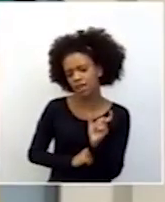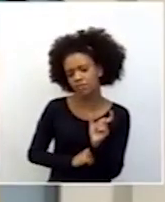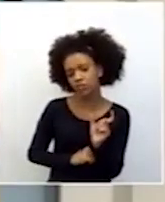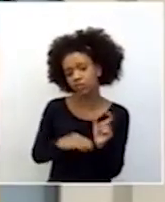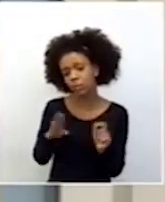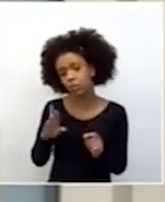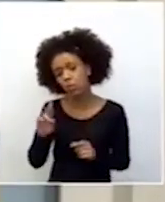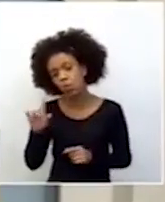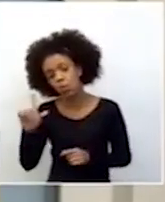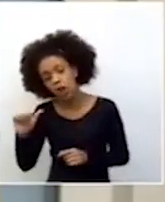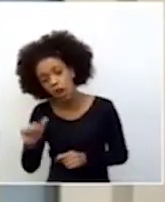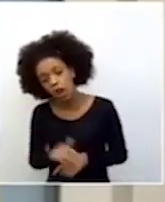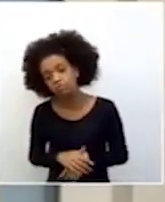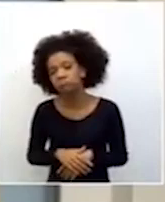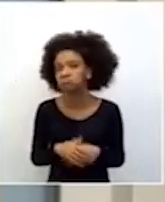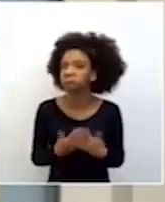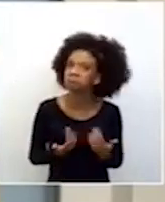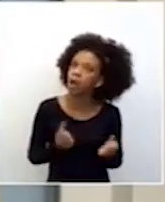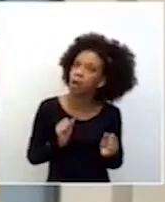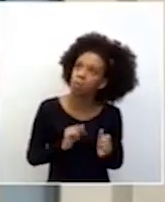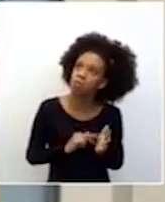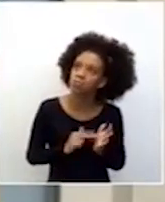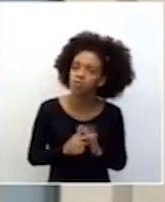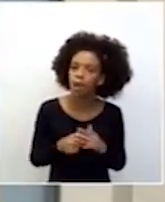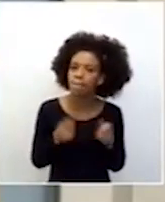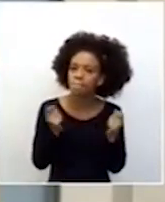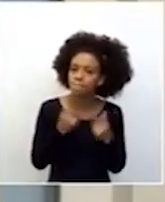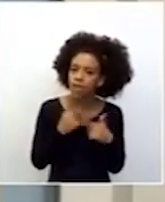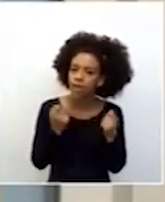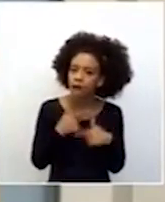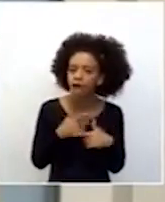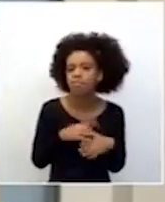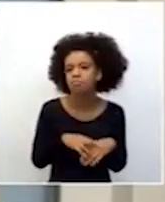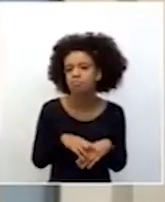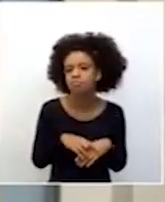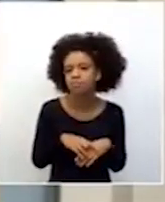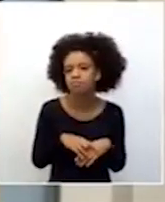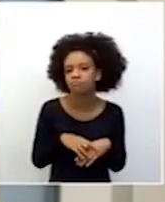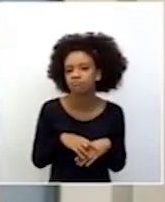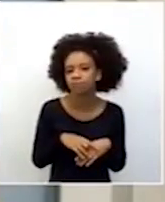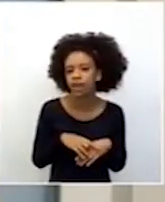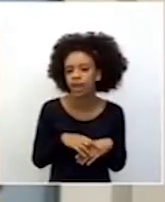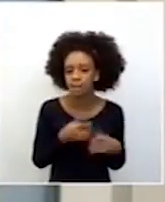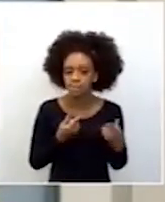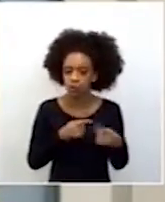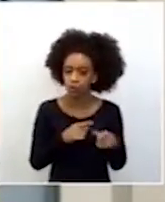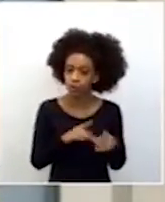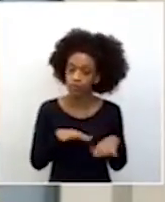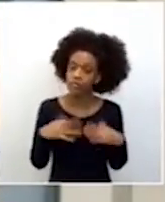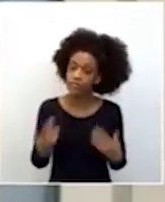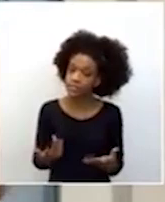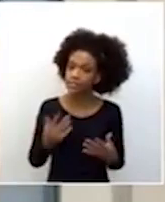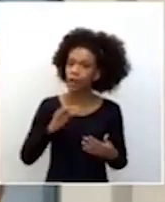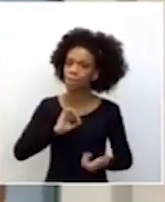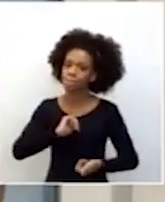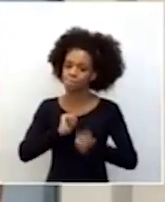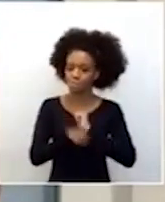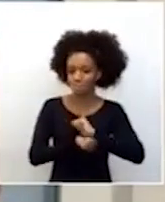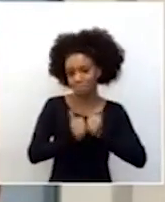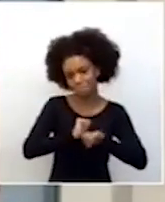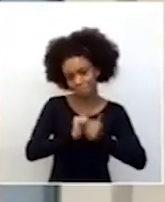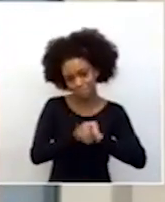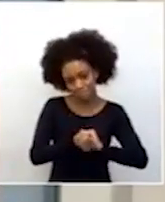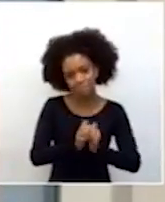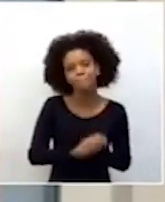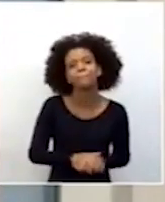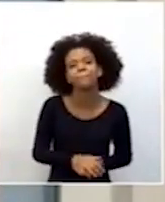burla. Burla pode ser sinônimo para piada, zombaria e, traduzindo na nossa linguagem coloquial